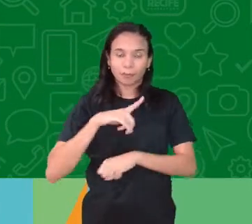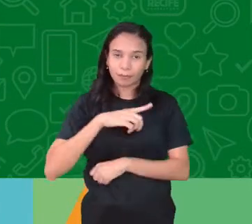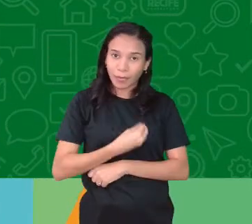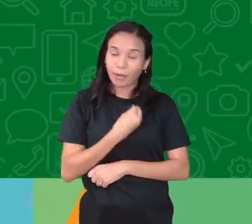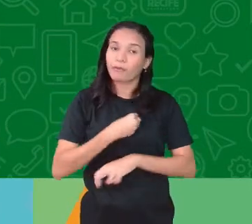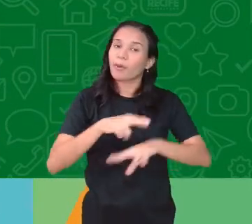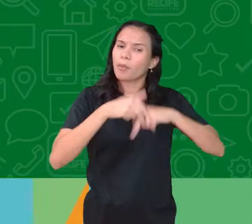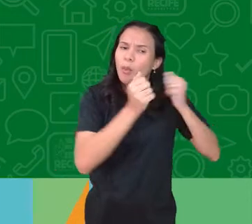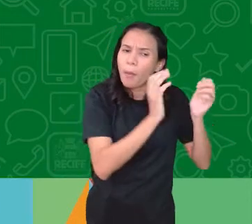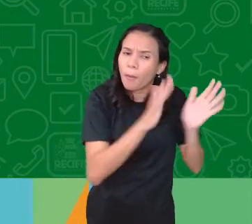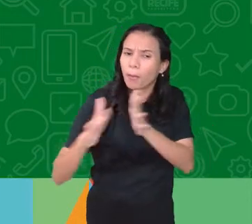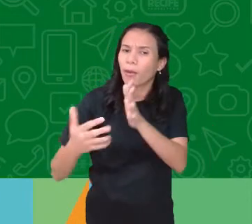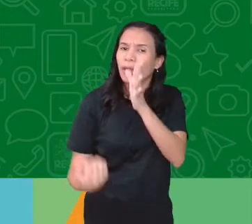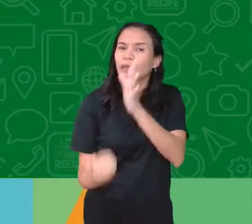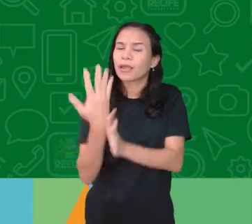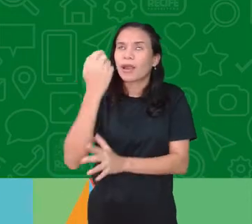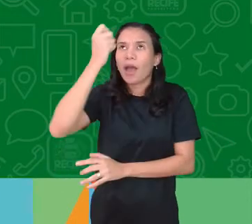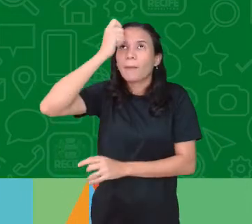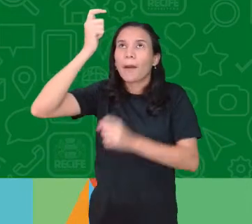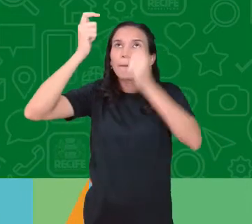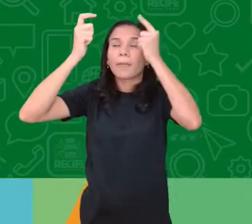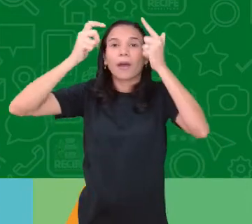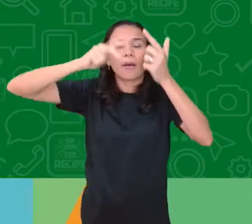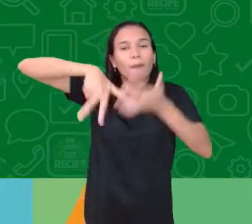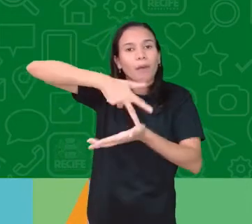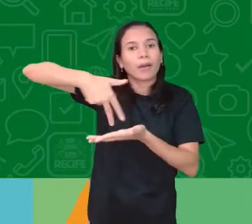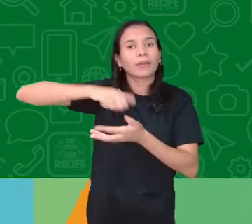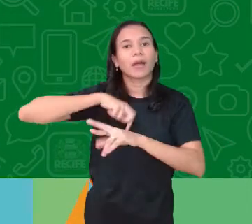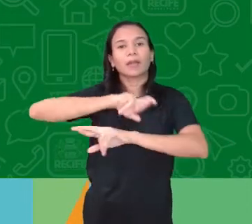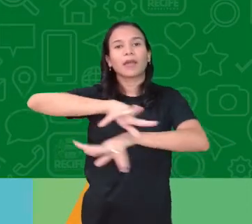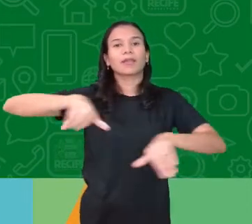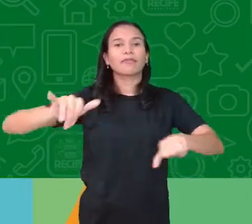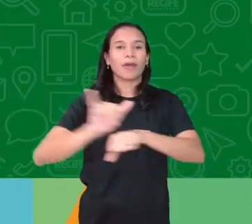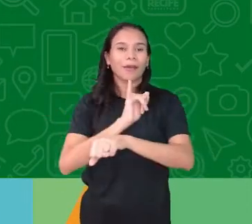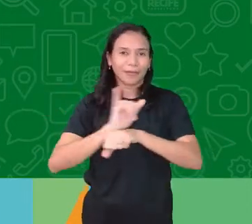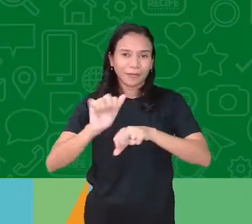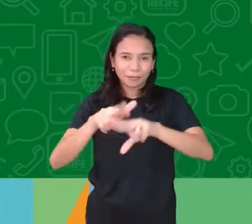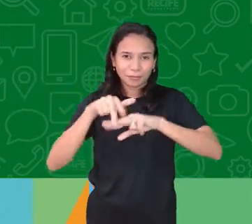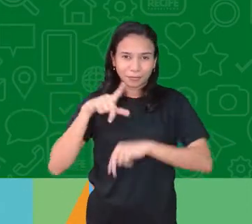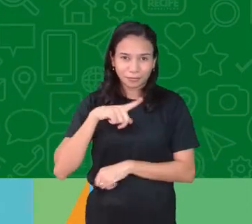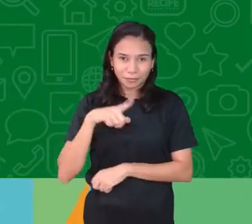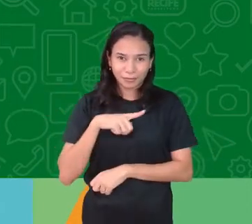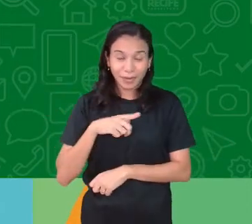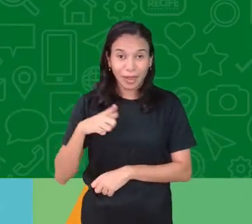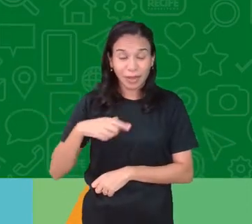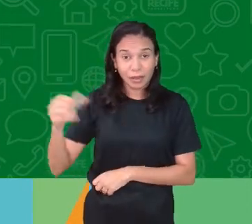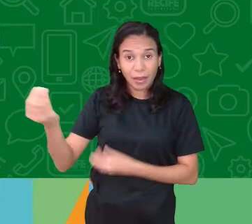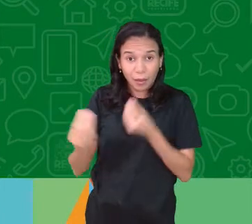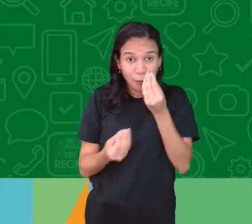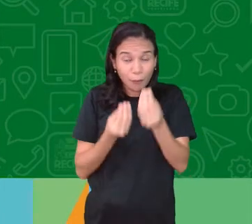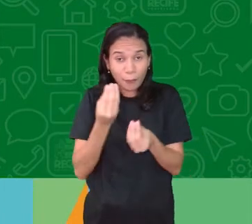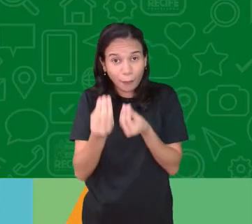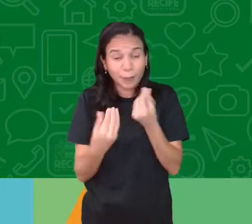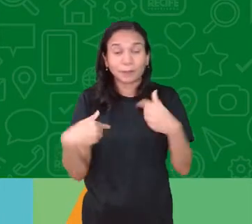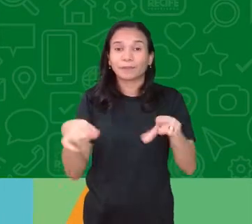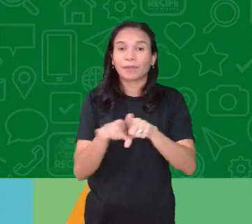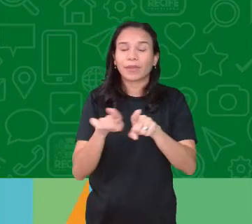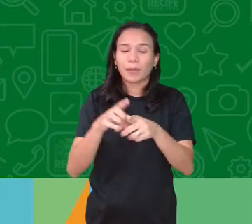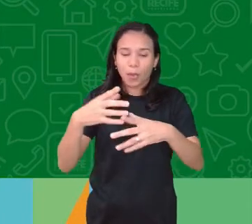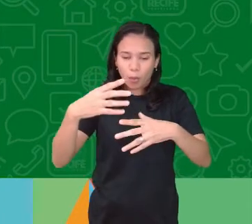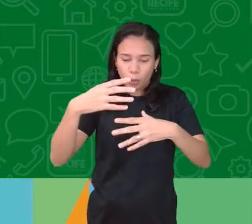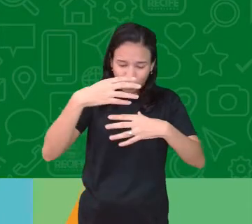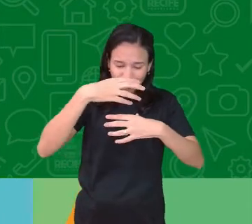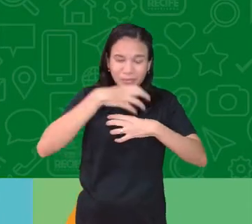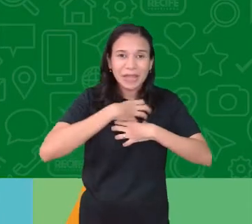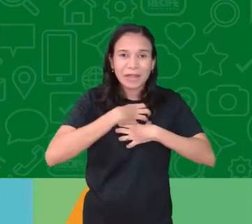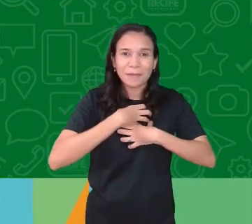esse processo coreográfico, ele acontece de diversas maneiras, que aí envolve a questão do sentimento,